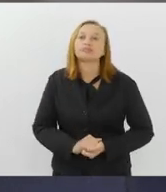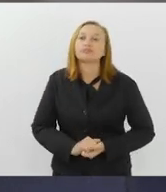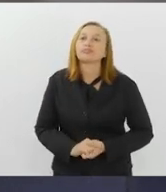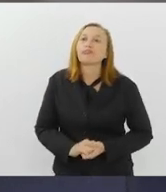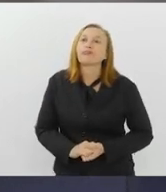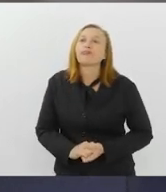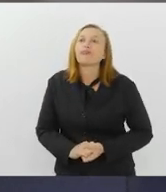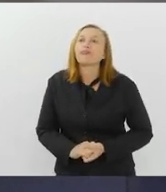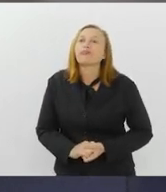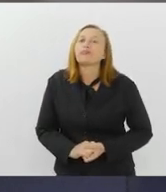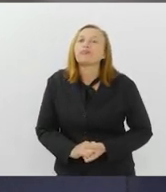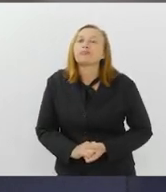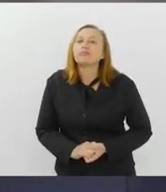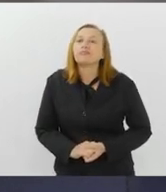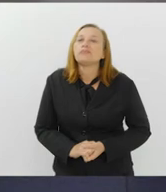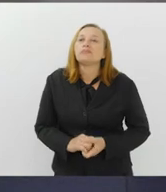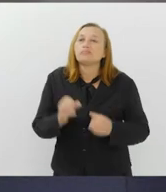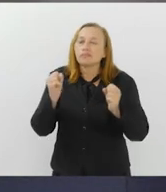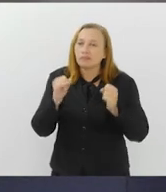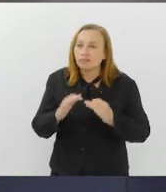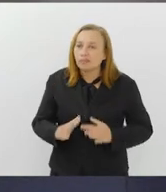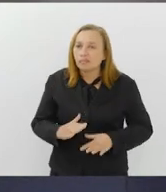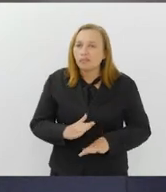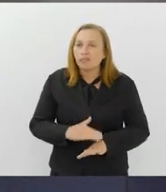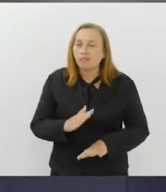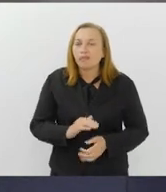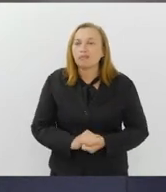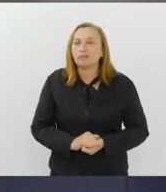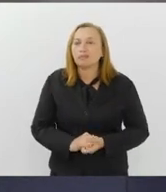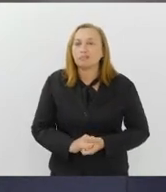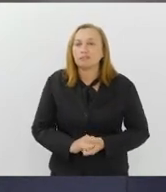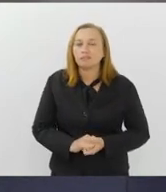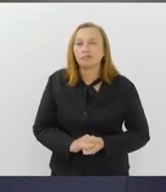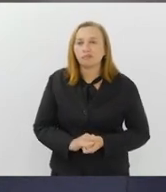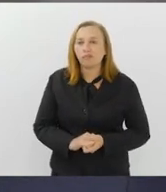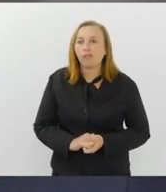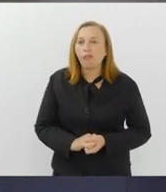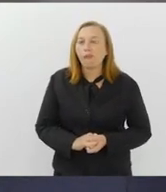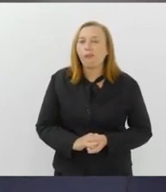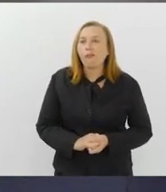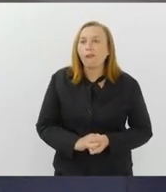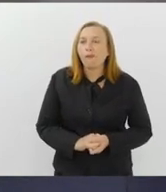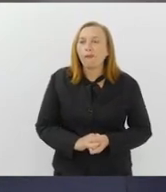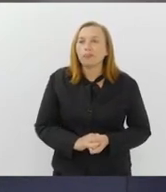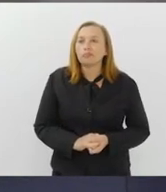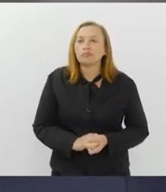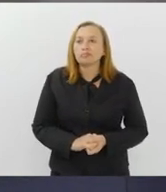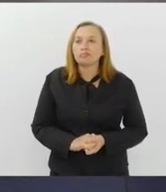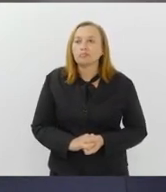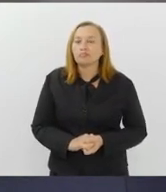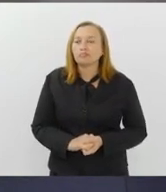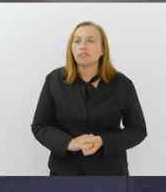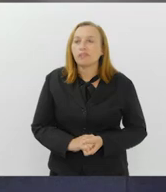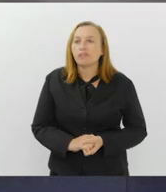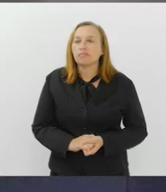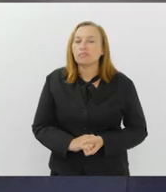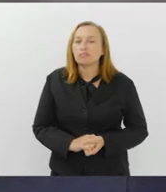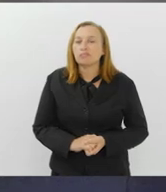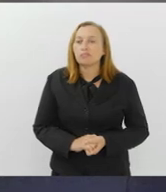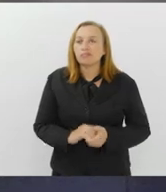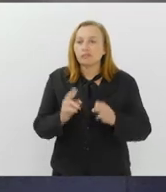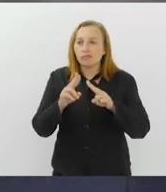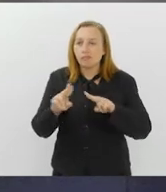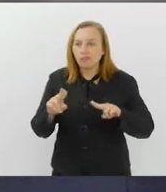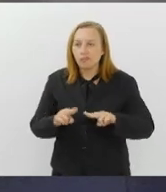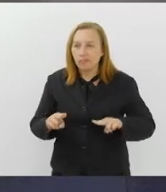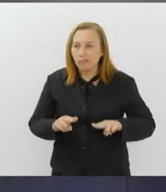principalmente colocando, explicitando. Não. Porque a Unimed está na faixa 3, Unimed Rio. Na